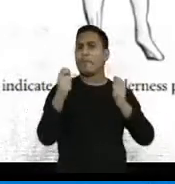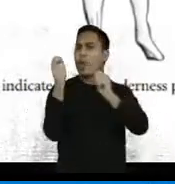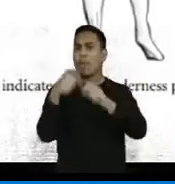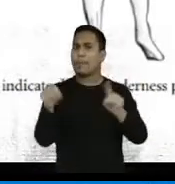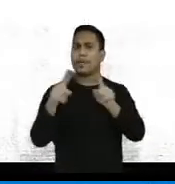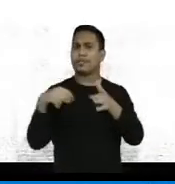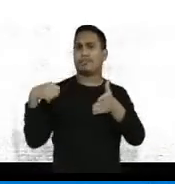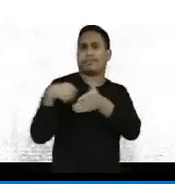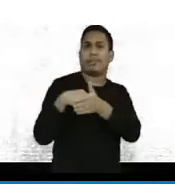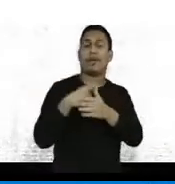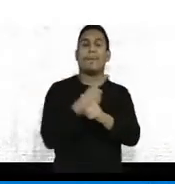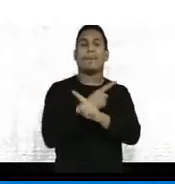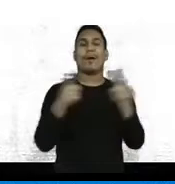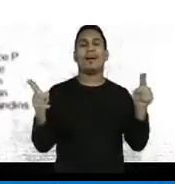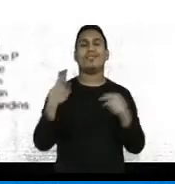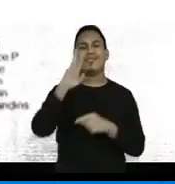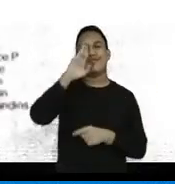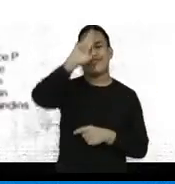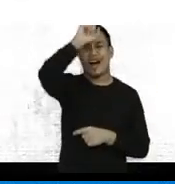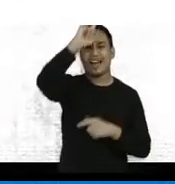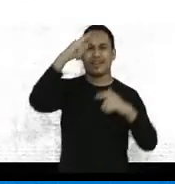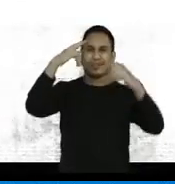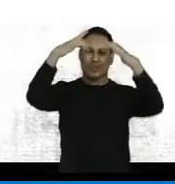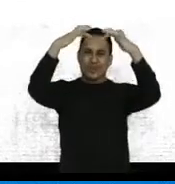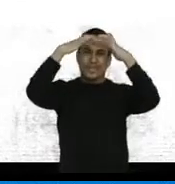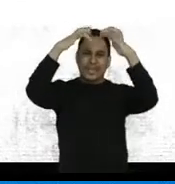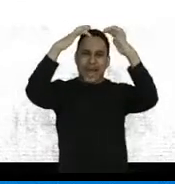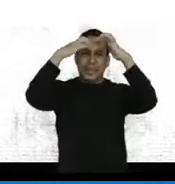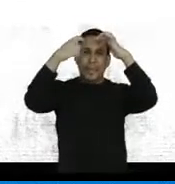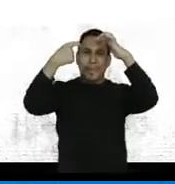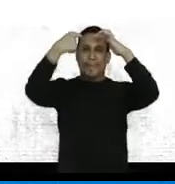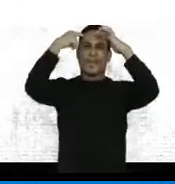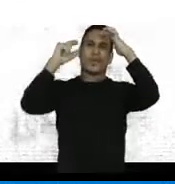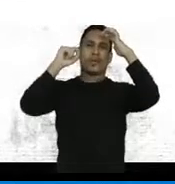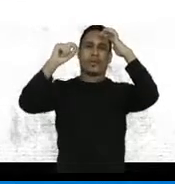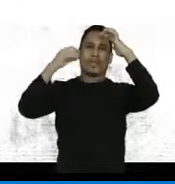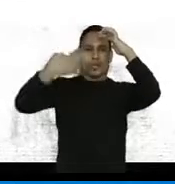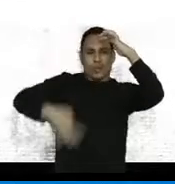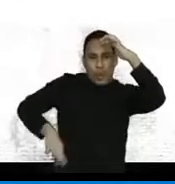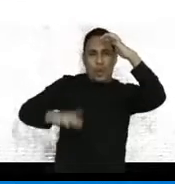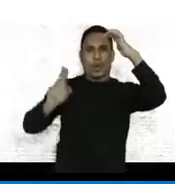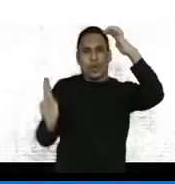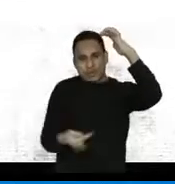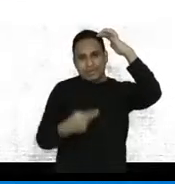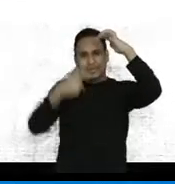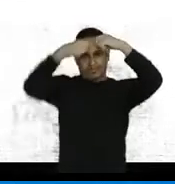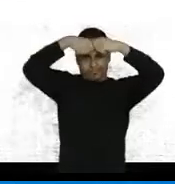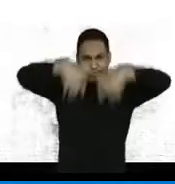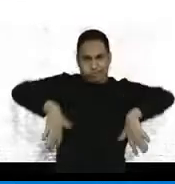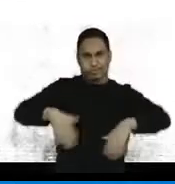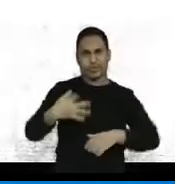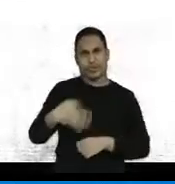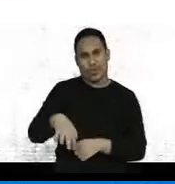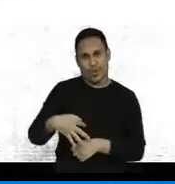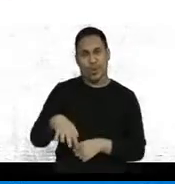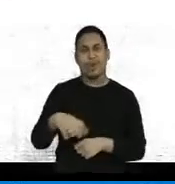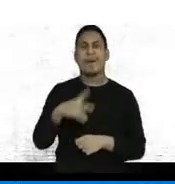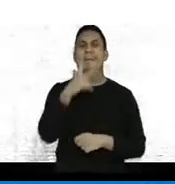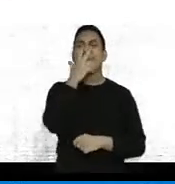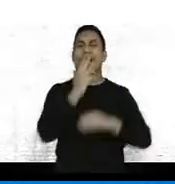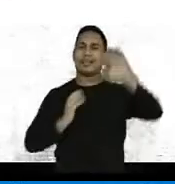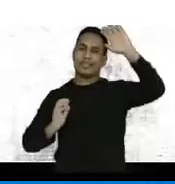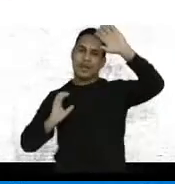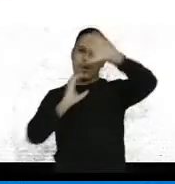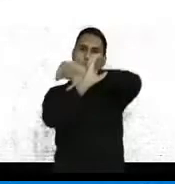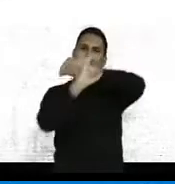lesão, digamos assim. Então, eu costumo dizer que é um erro de comunicação. Por isso que é o nosso cérebro que